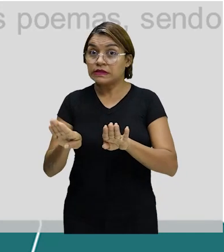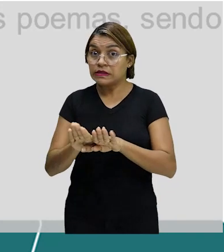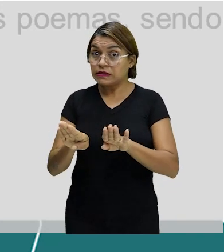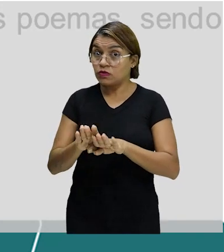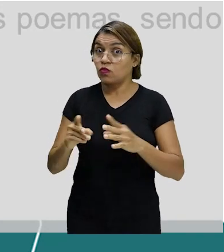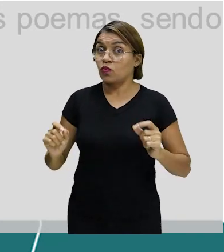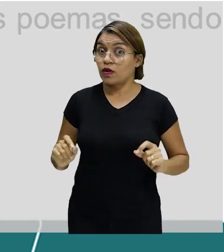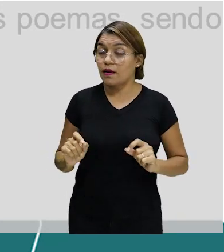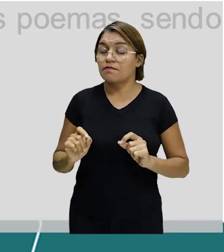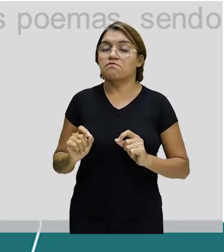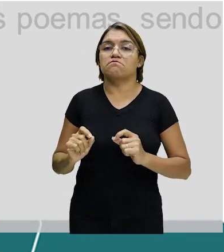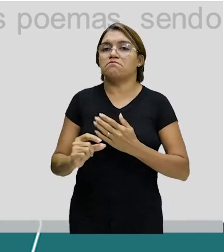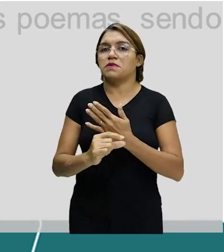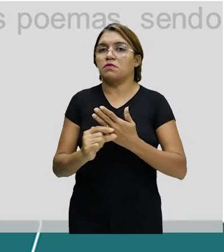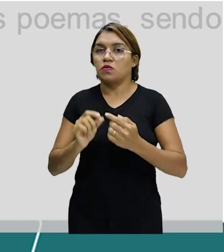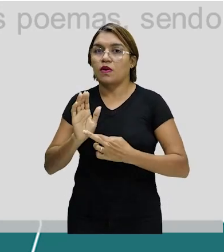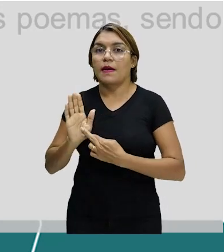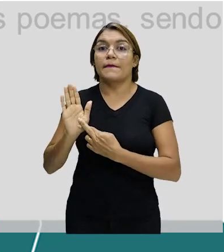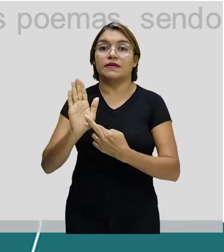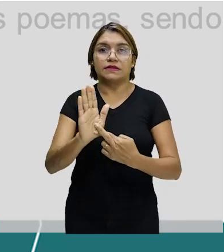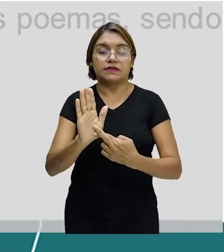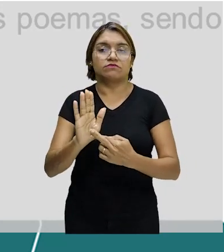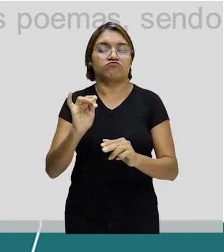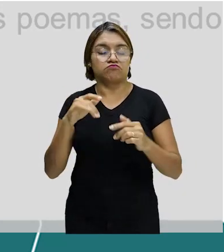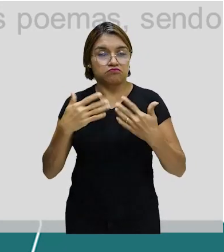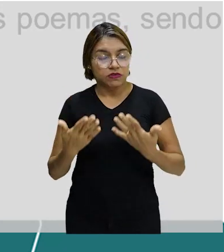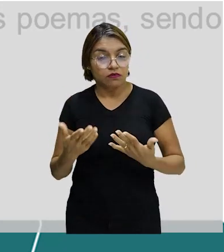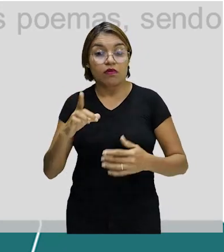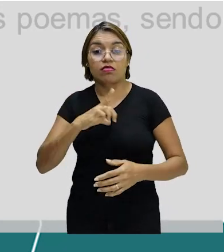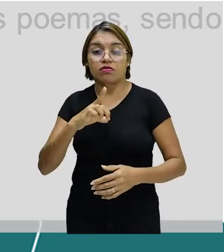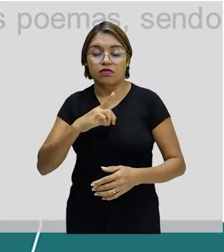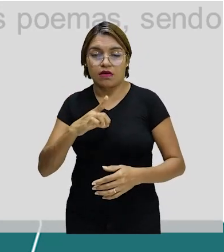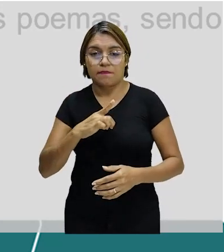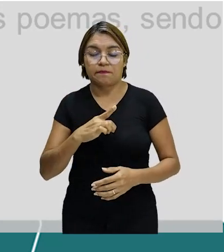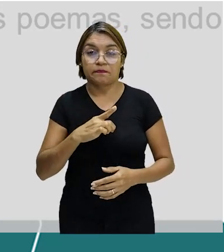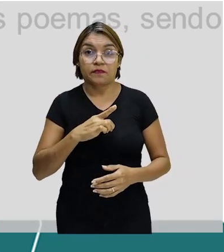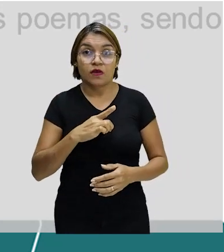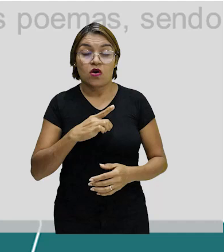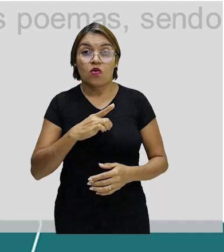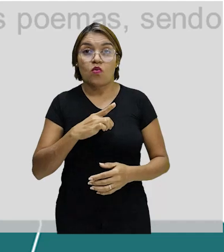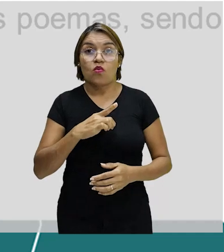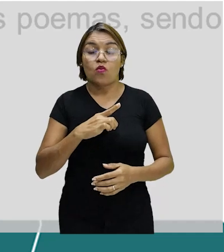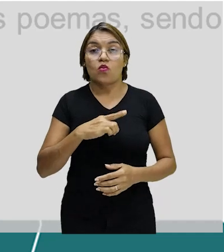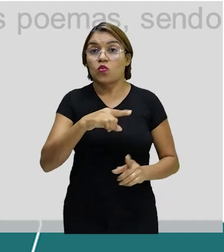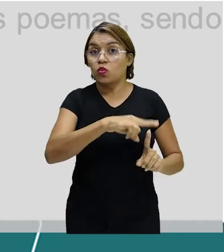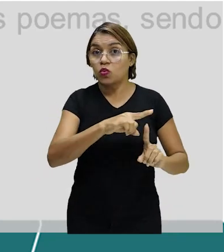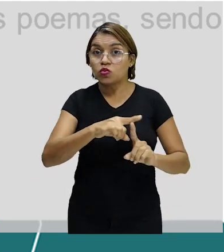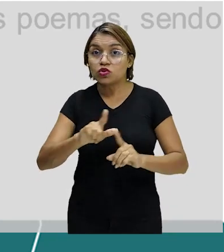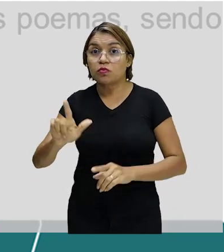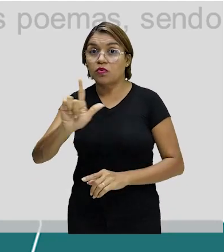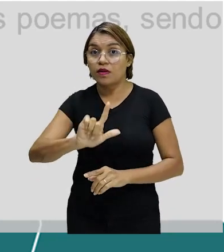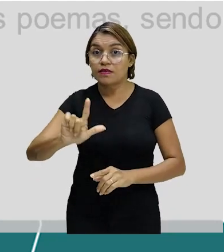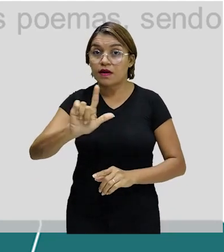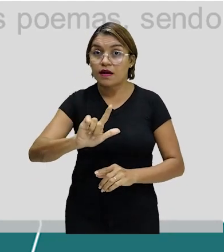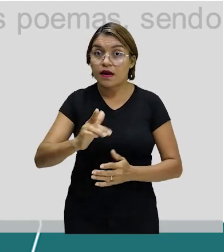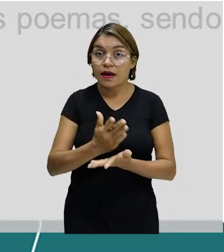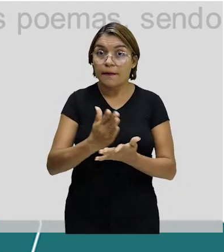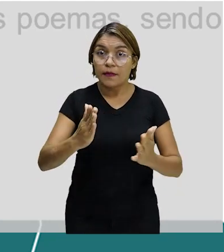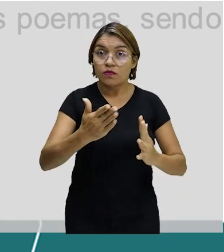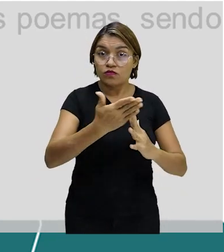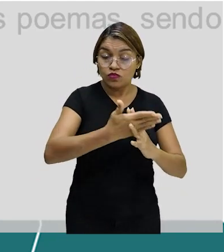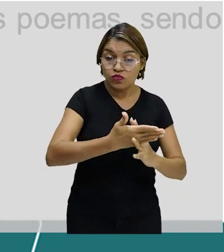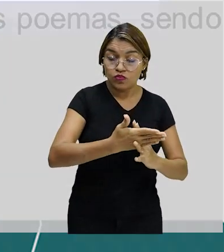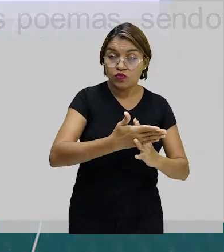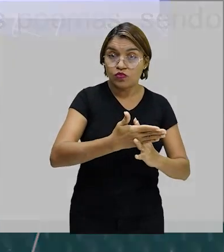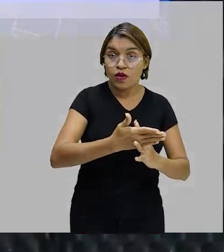representantes. Então, como eu falei para vocês, finaliza um estilo literário e já estamos dando início ao outro, né? Nós tivemos o barroco,